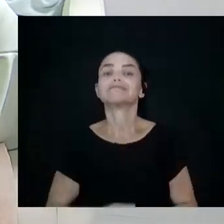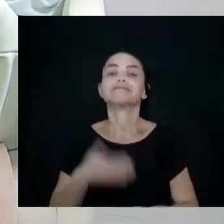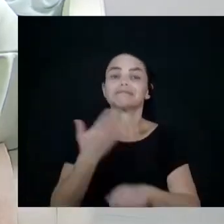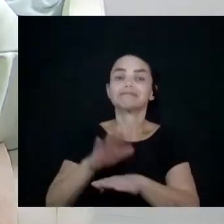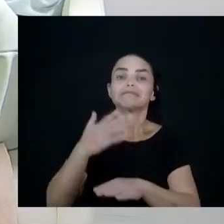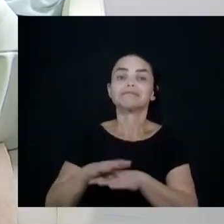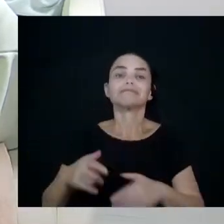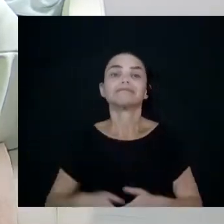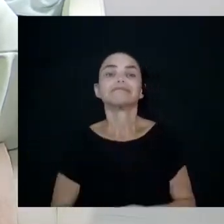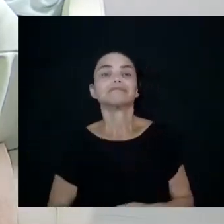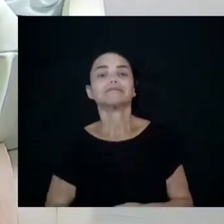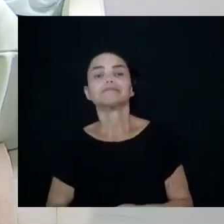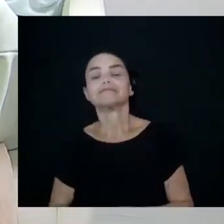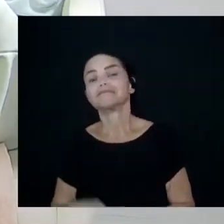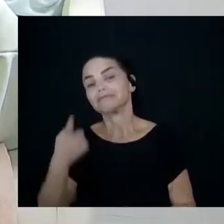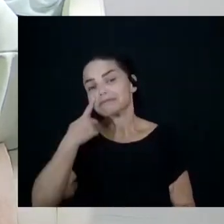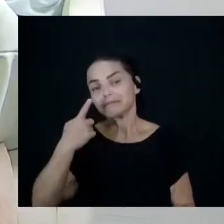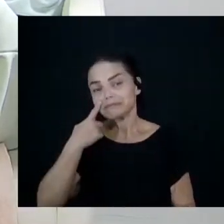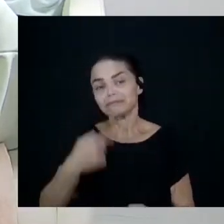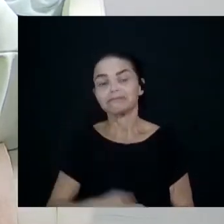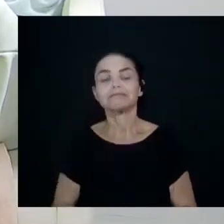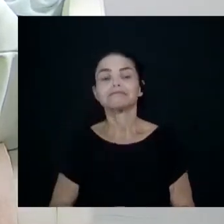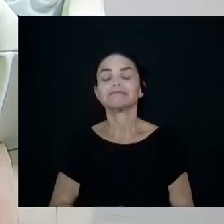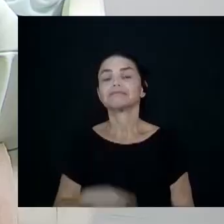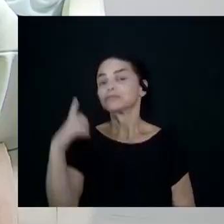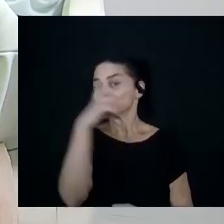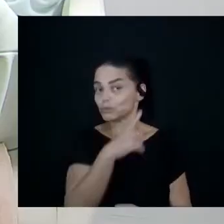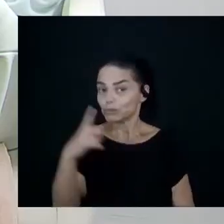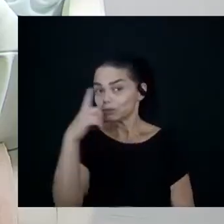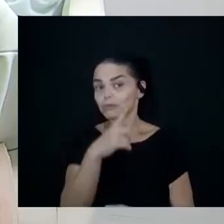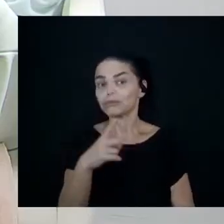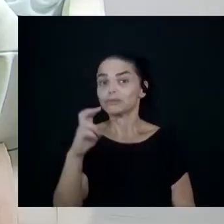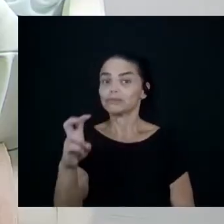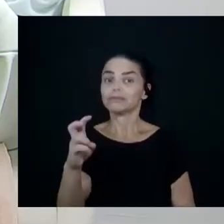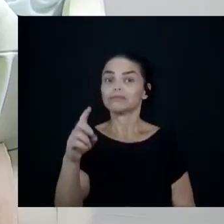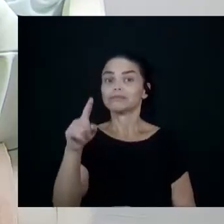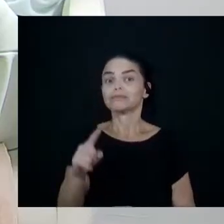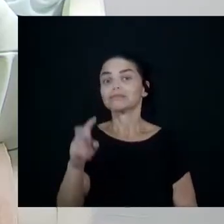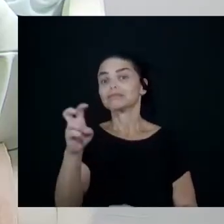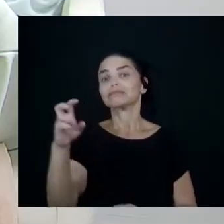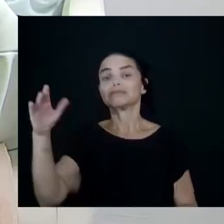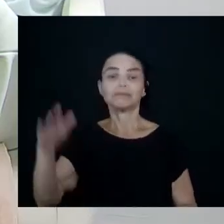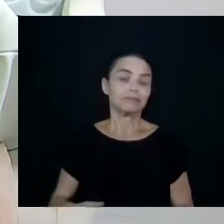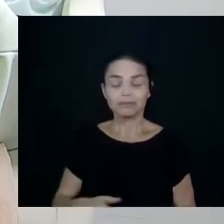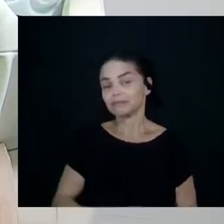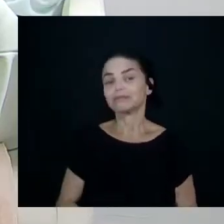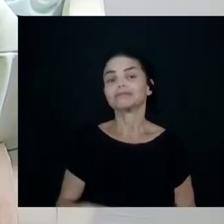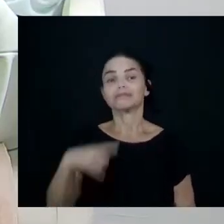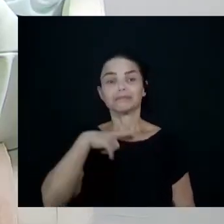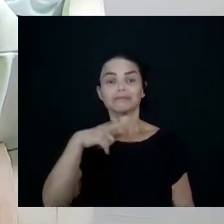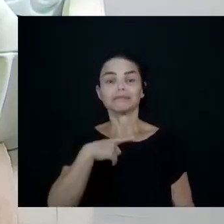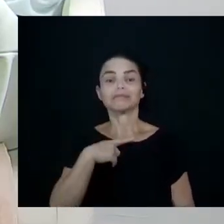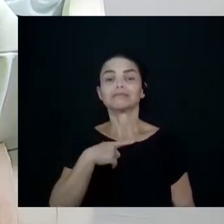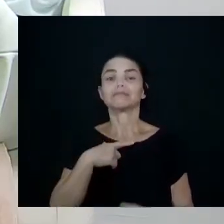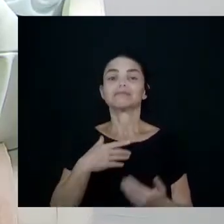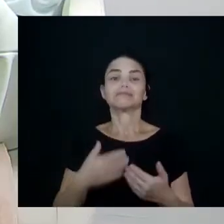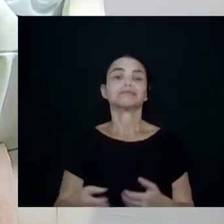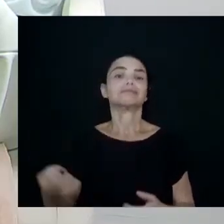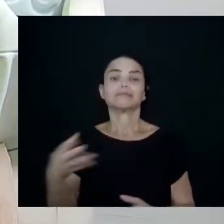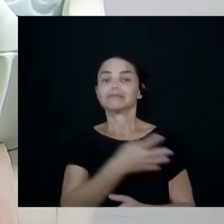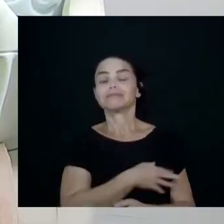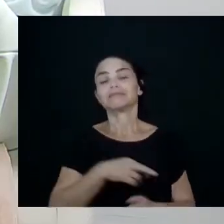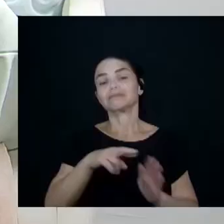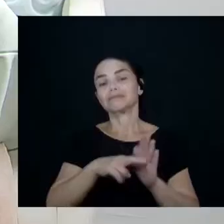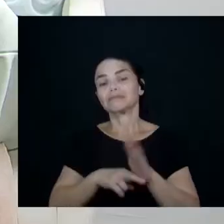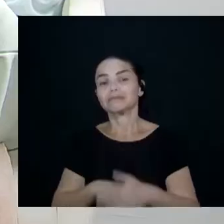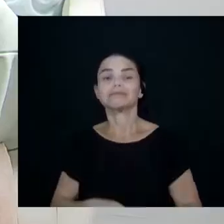pela sua Imagina, participação. muito obrigada eu. E olha só, todo domingo, 5h15 da tarde, a gente tem a estreia